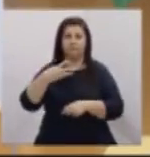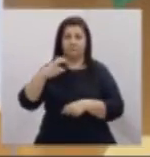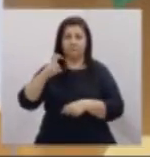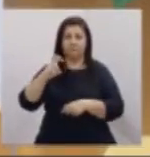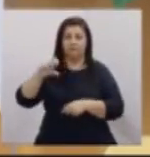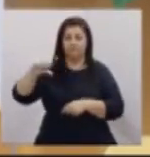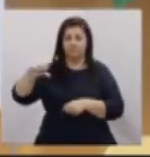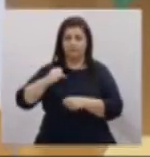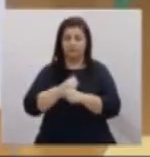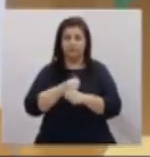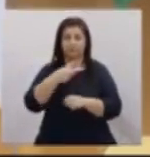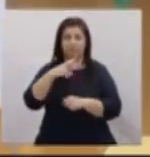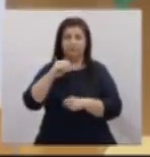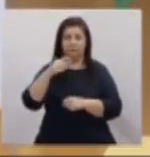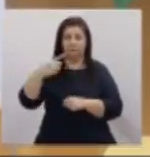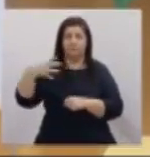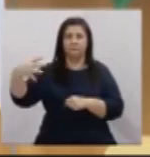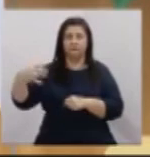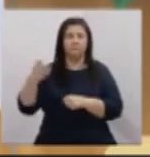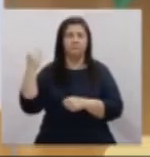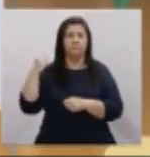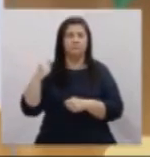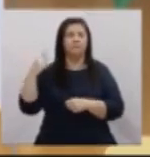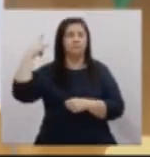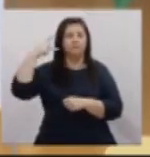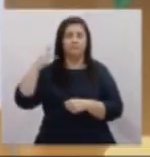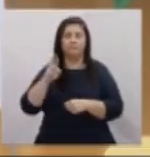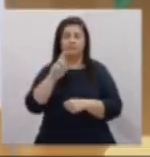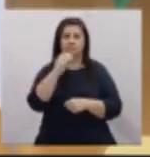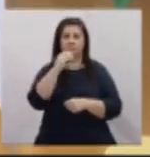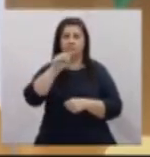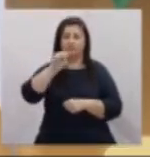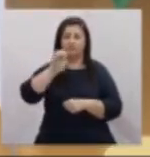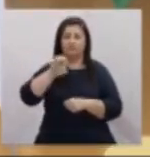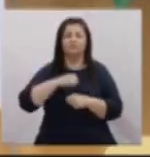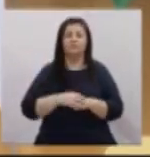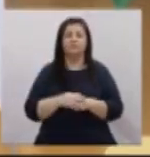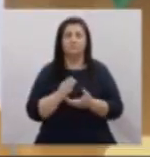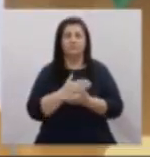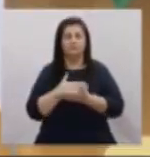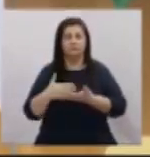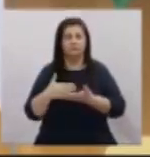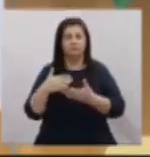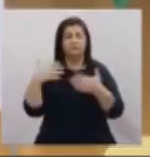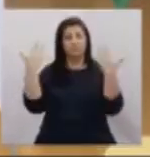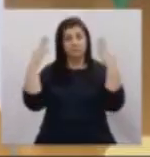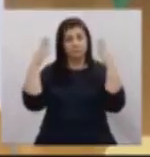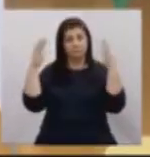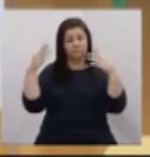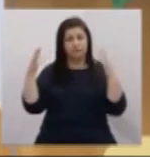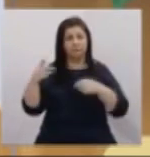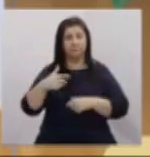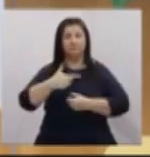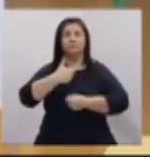359 de 2014, de autoria da vereadora à época, Rose Gaspar, que instituiu a homenagem ao líder religioso. De acordo